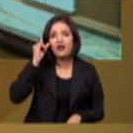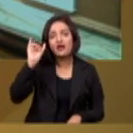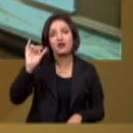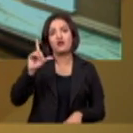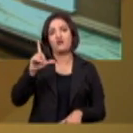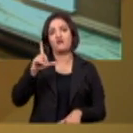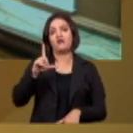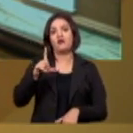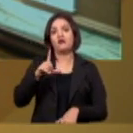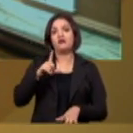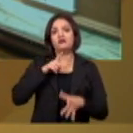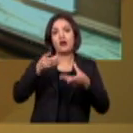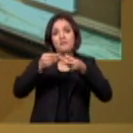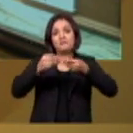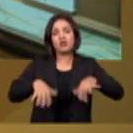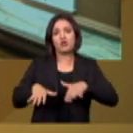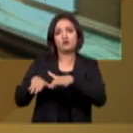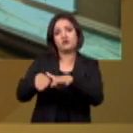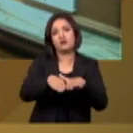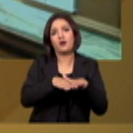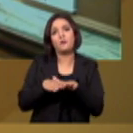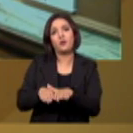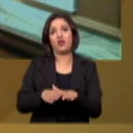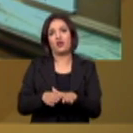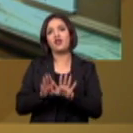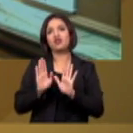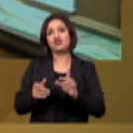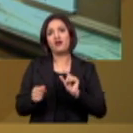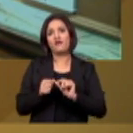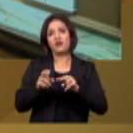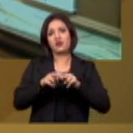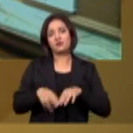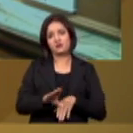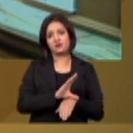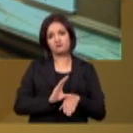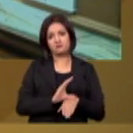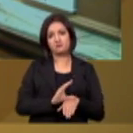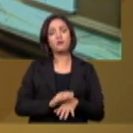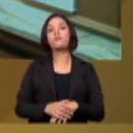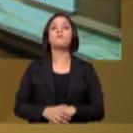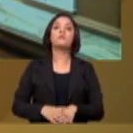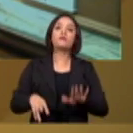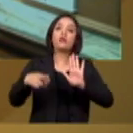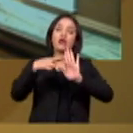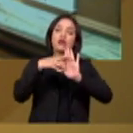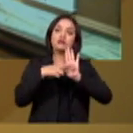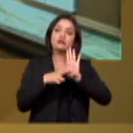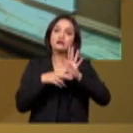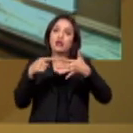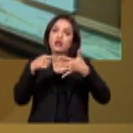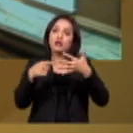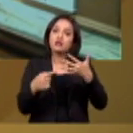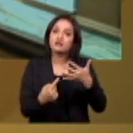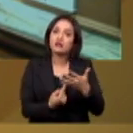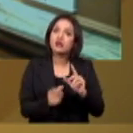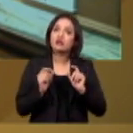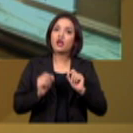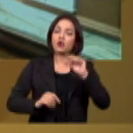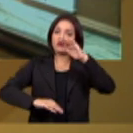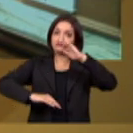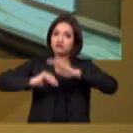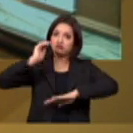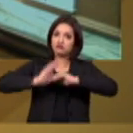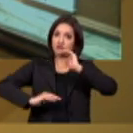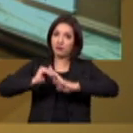harmonia preconizada pelo constituinte as normas aversário funções e atribuições